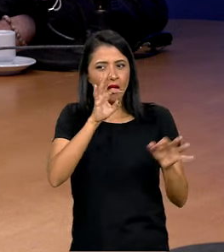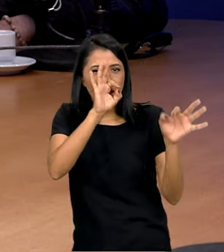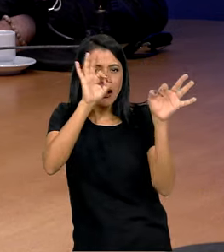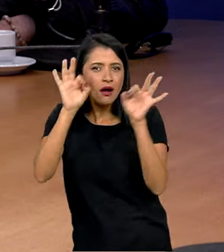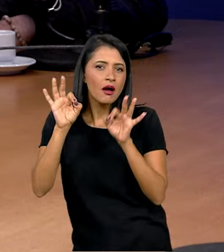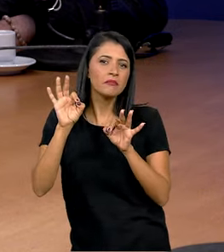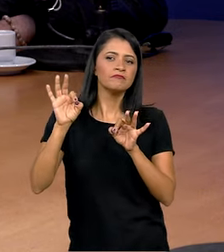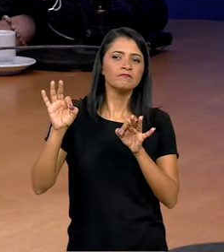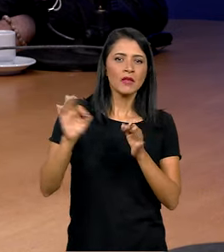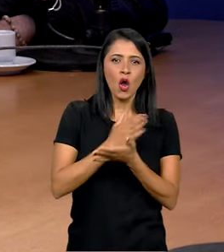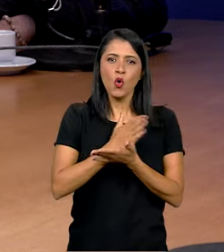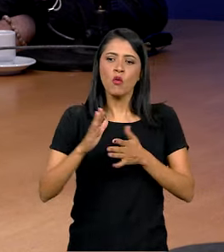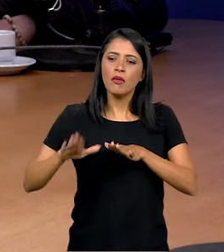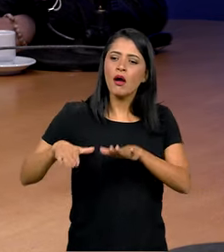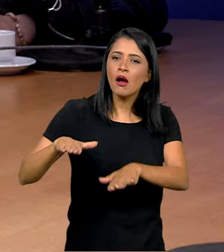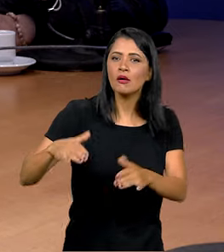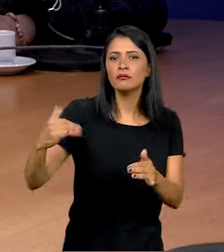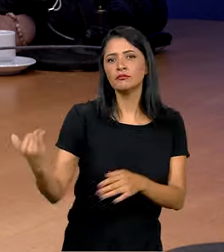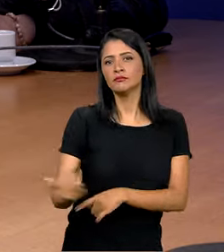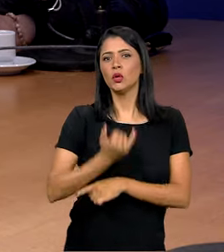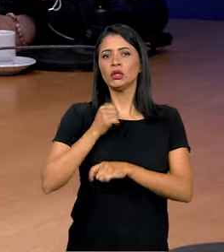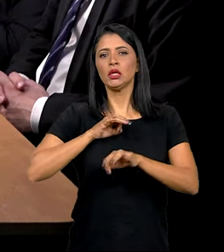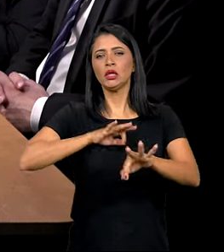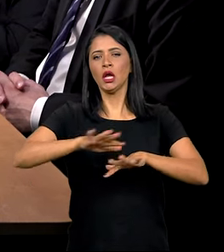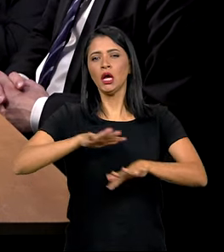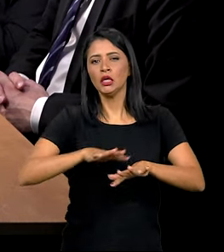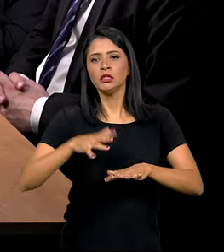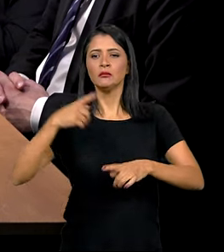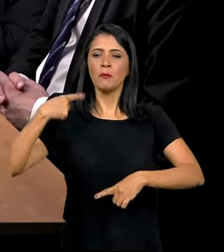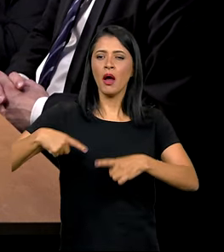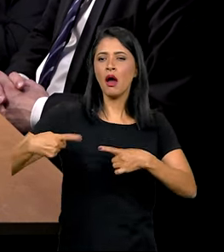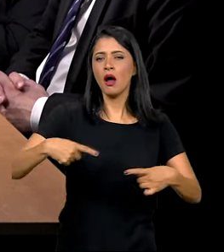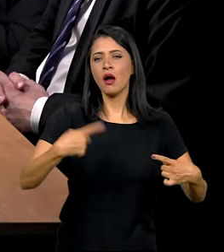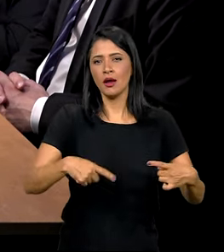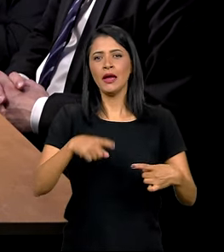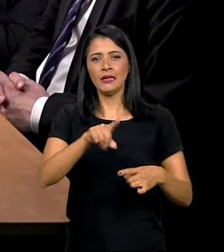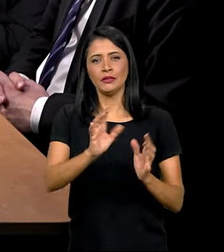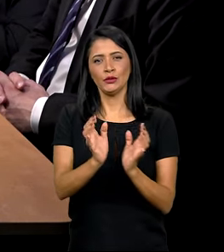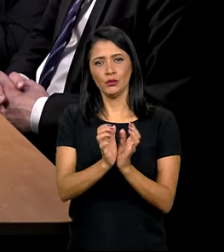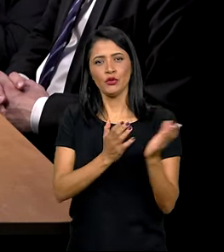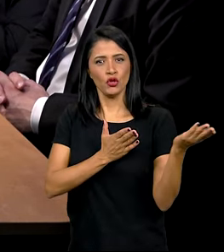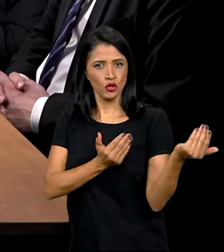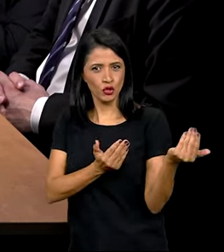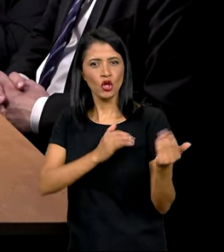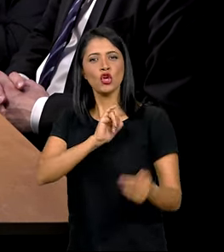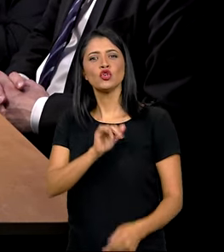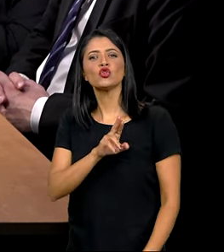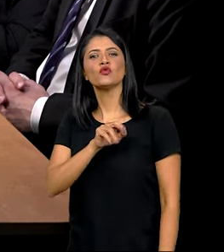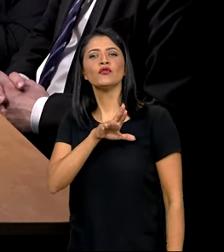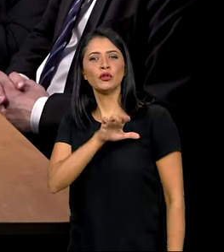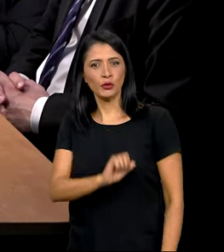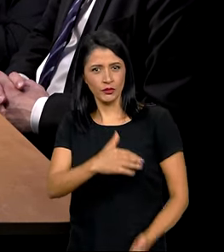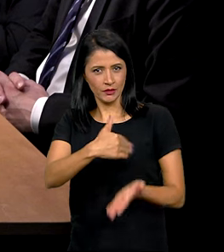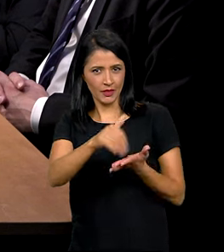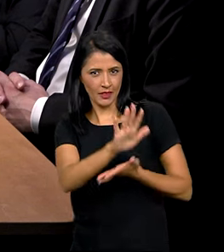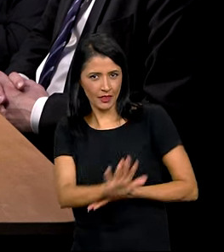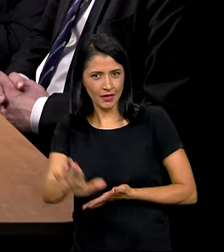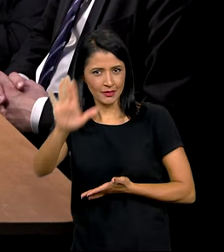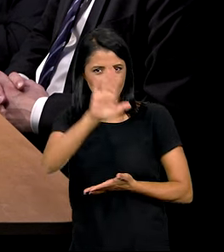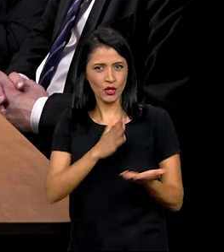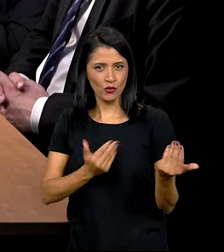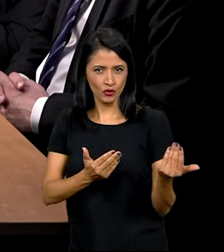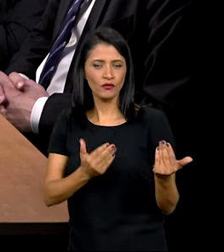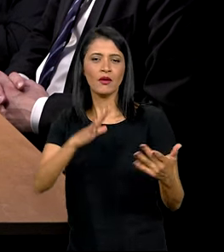passos importantes nessa mobilização e discussão do grupo da Juventude a secretaria nacional de juventude